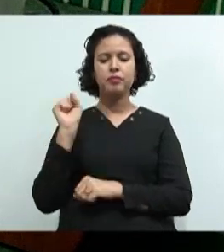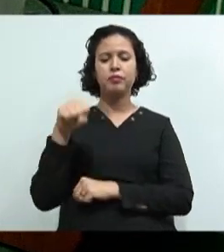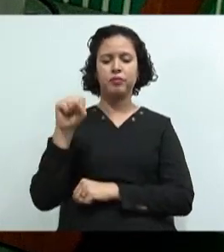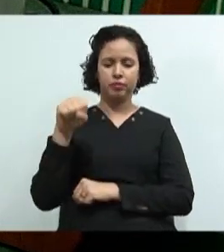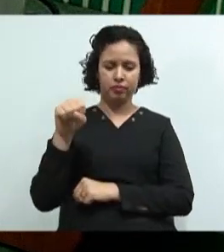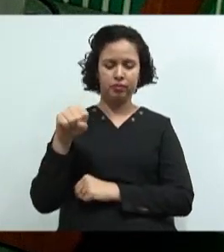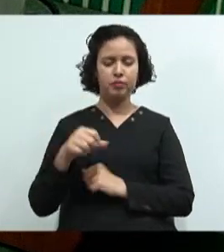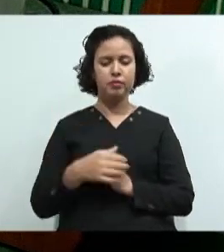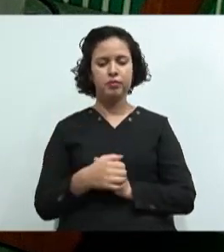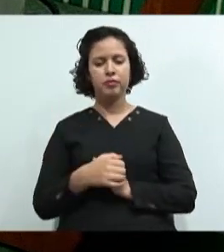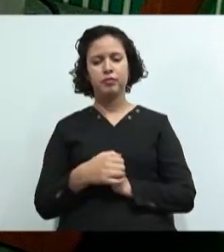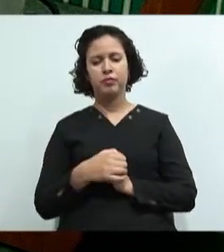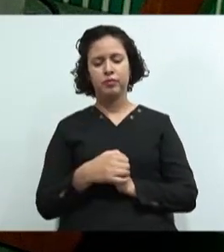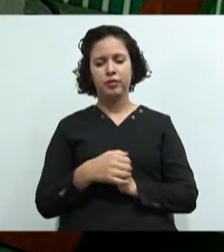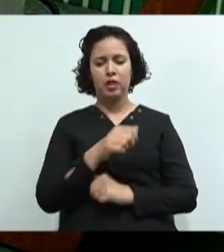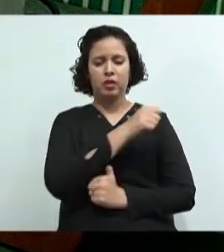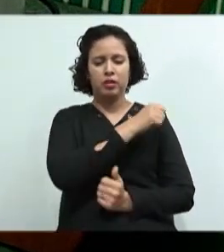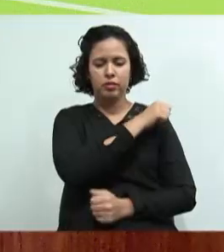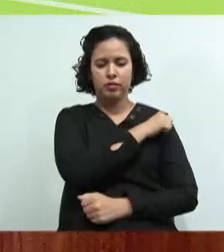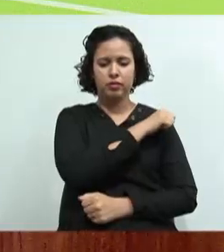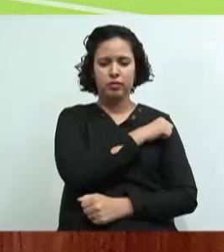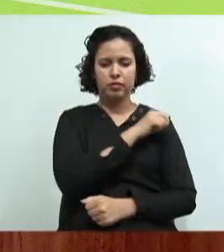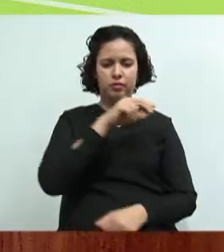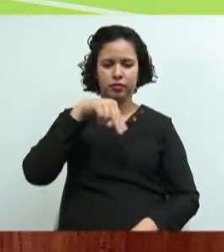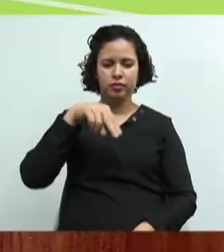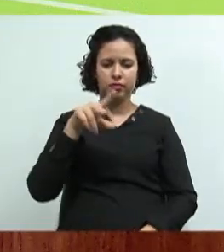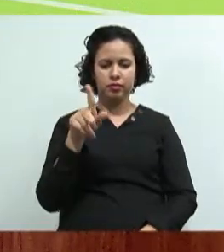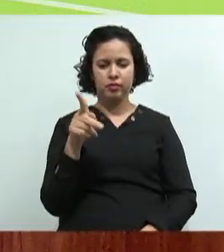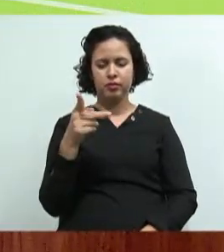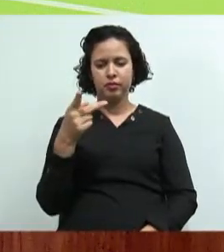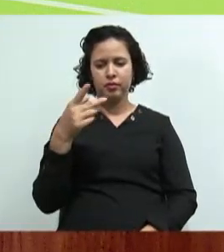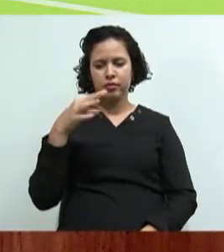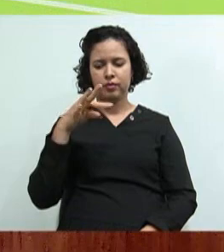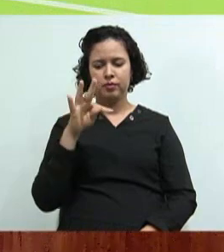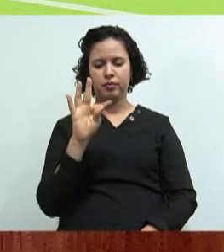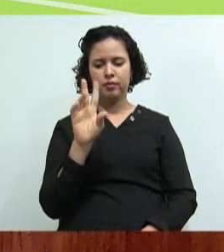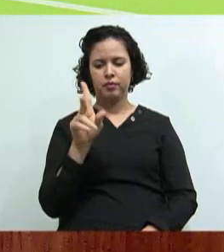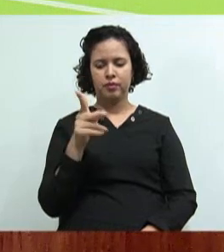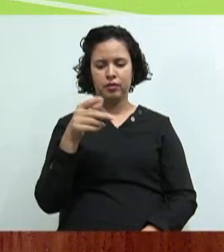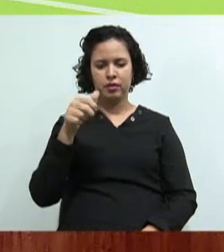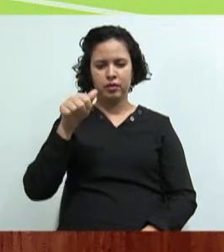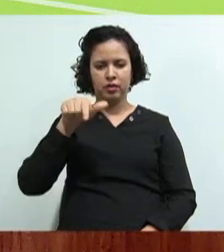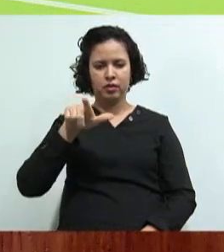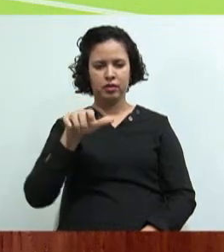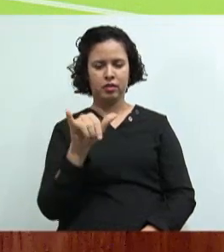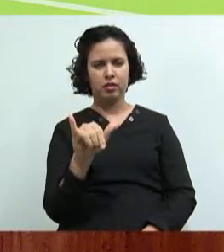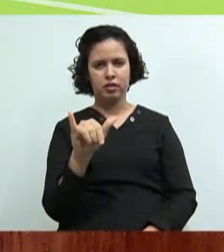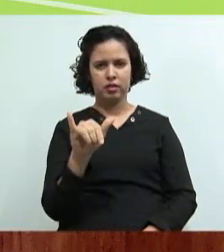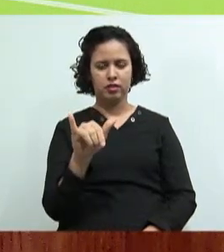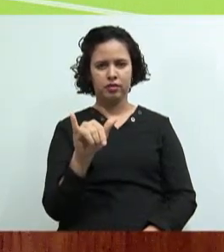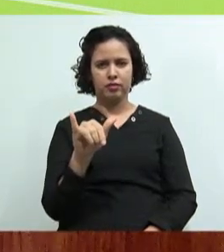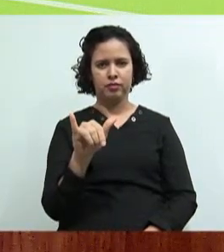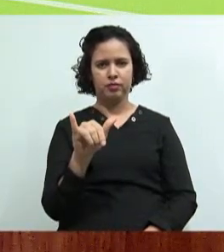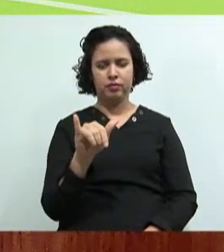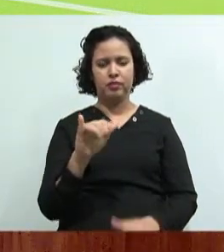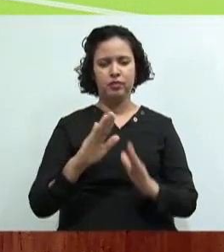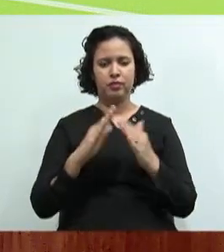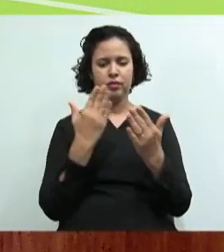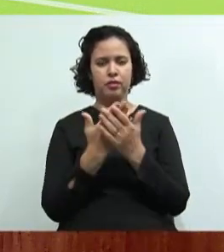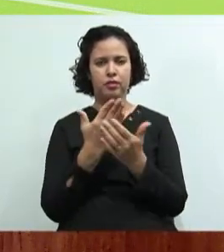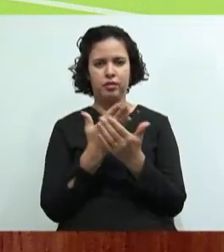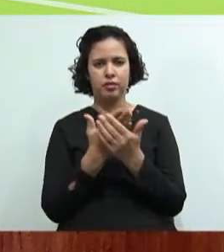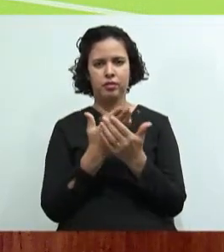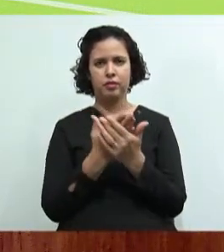aqui envio da aluna Natani, ou Natani, me ajudem aí na pronúncia, da escola Jaime Peixoto de